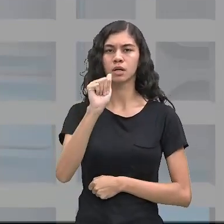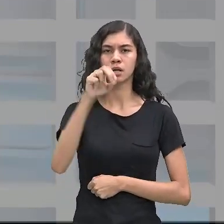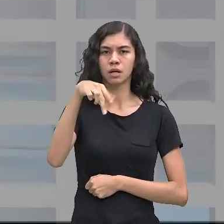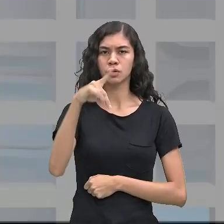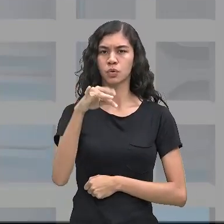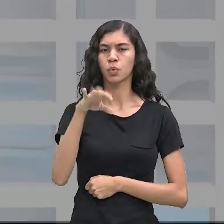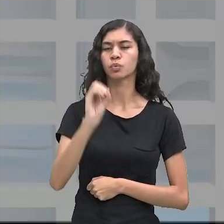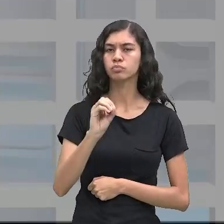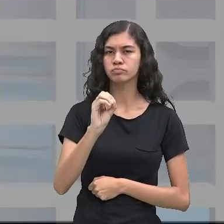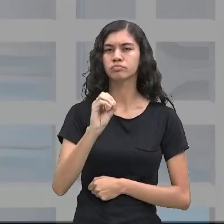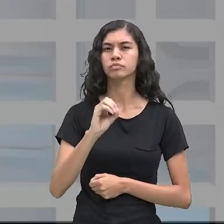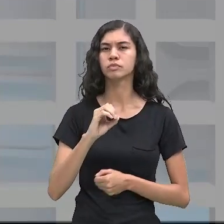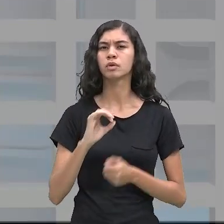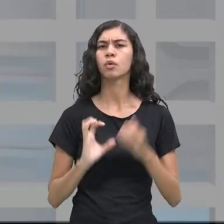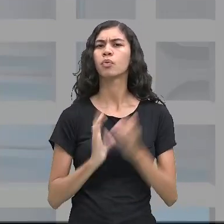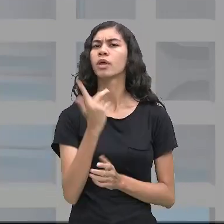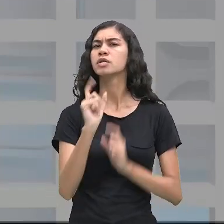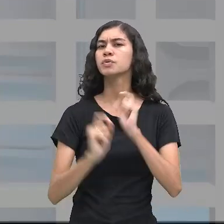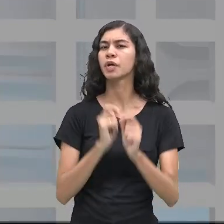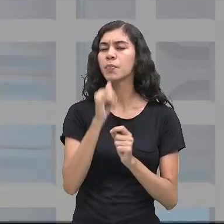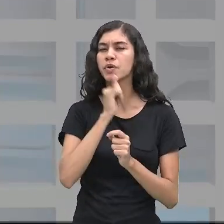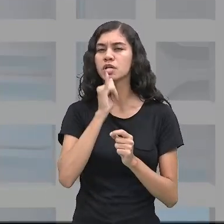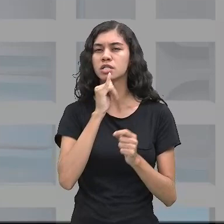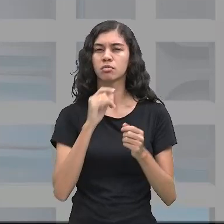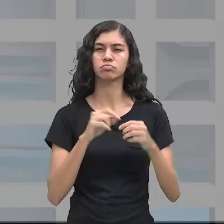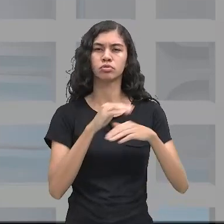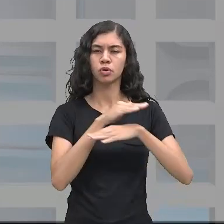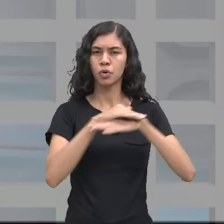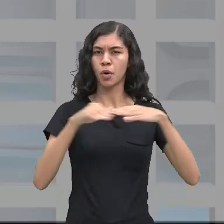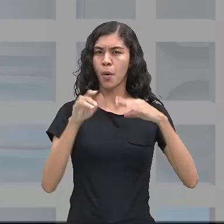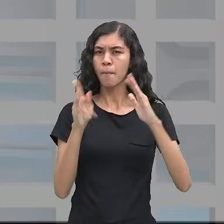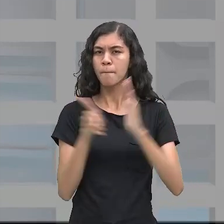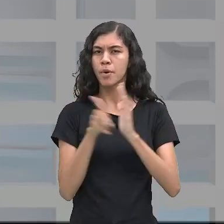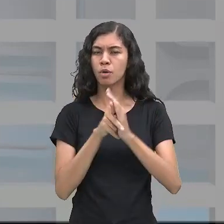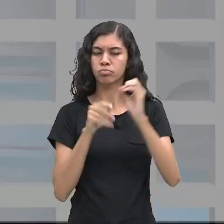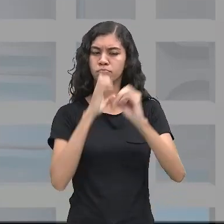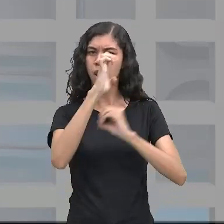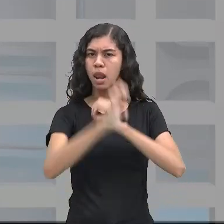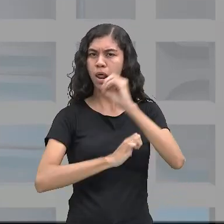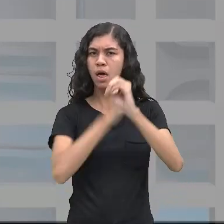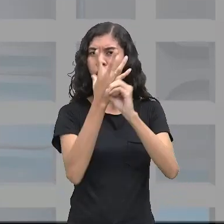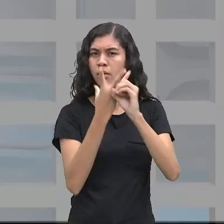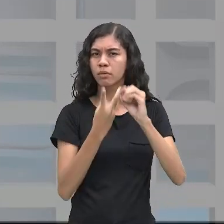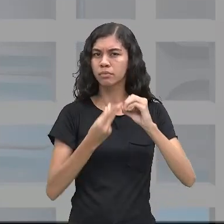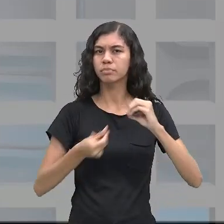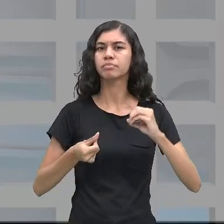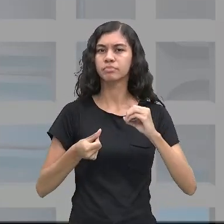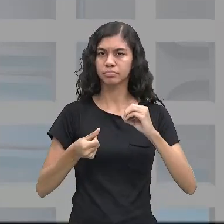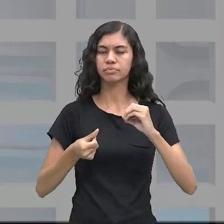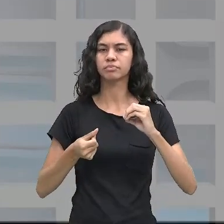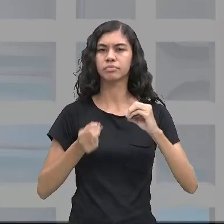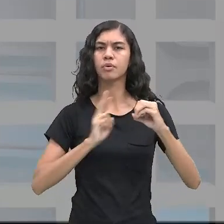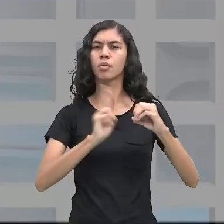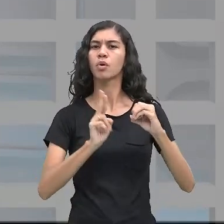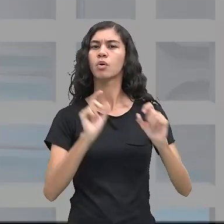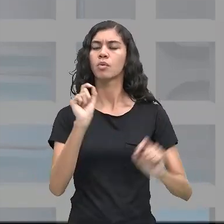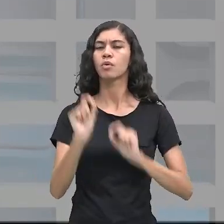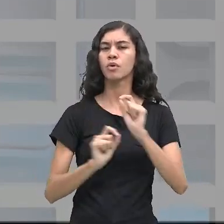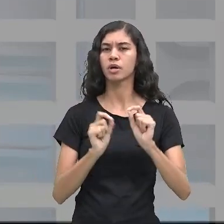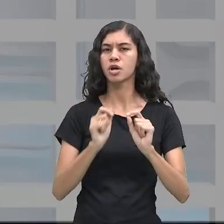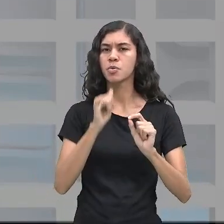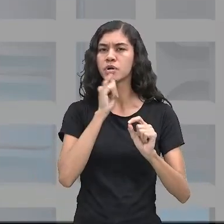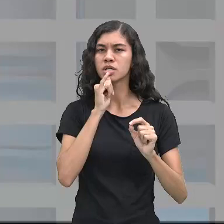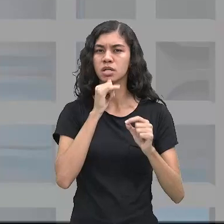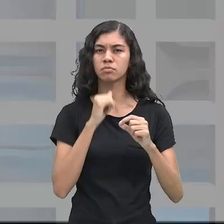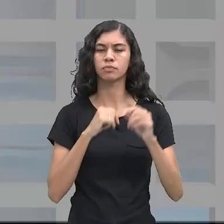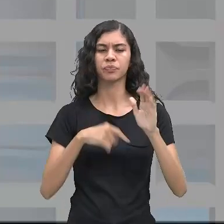ânodo acontece o processo de oxidação, ou seja, a perda dos elétrons. Ele costuma ser chamado de polo negativo da